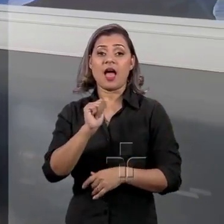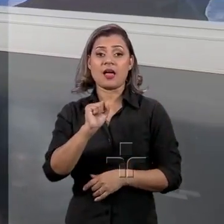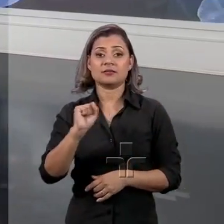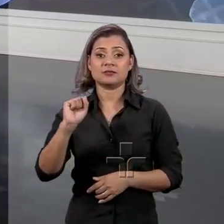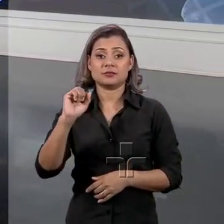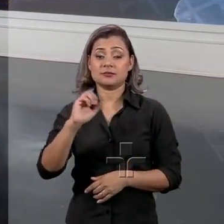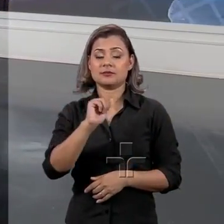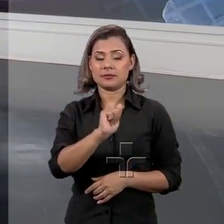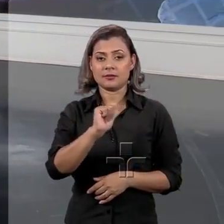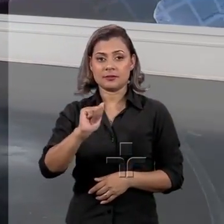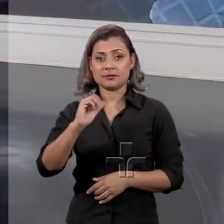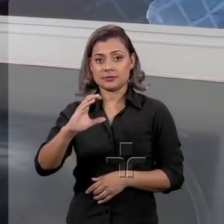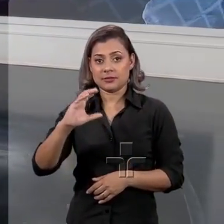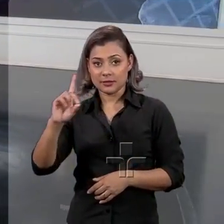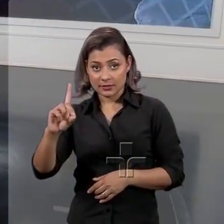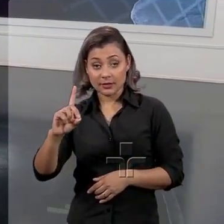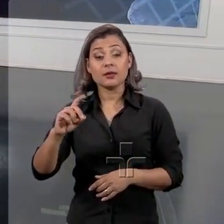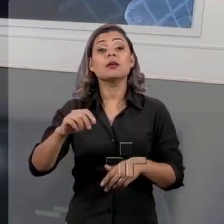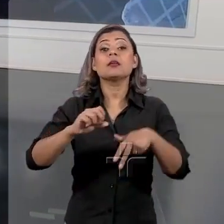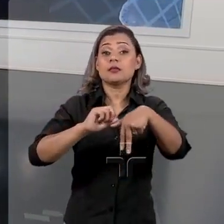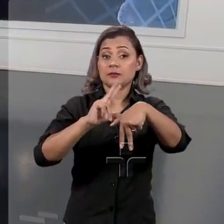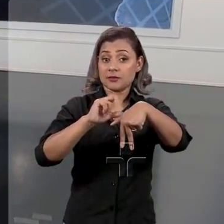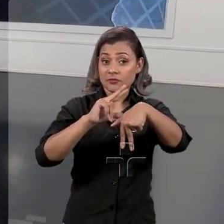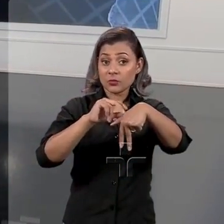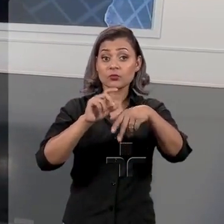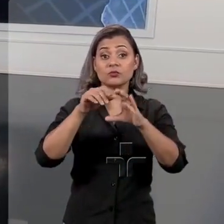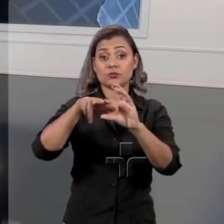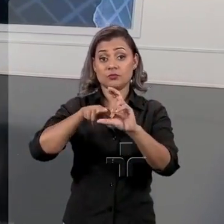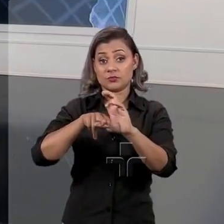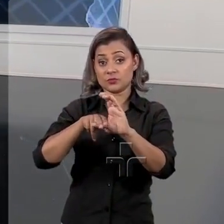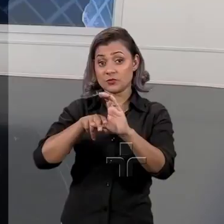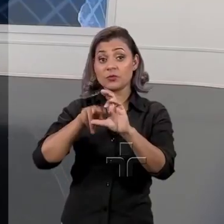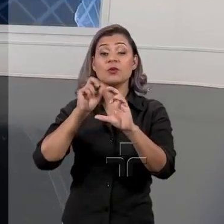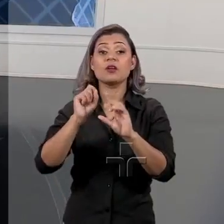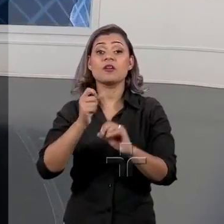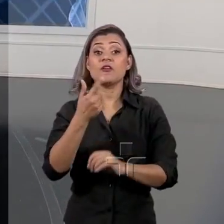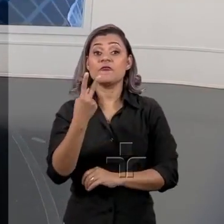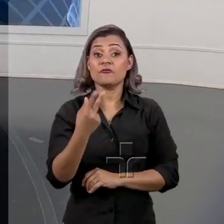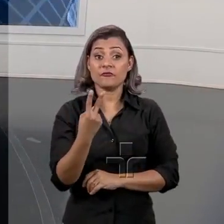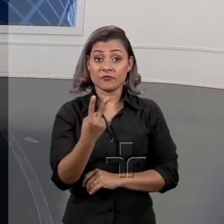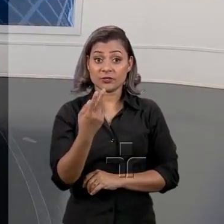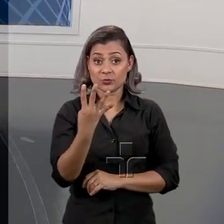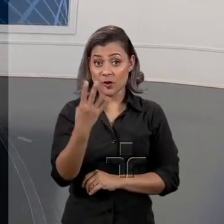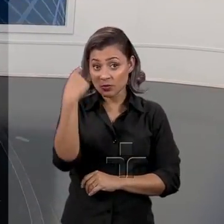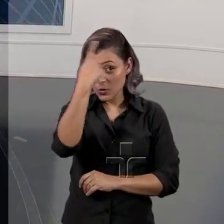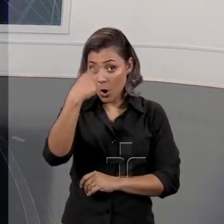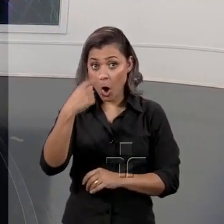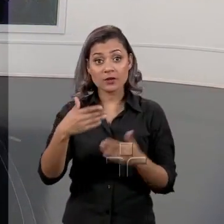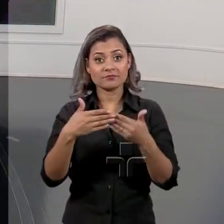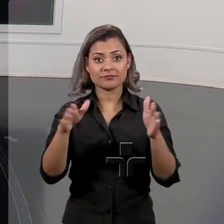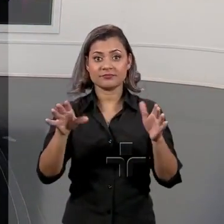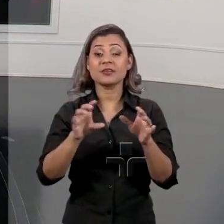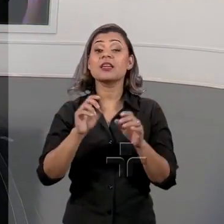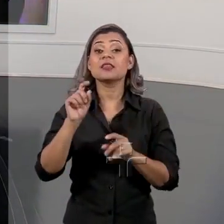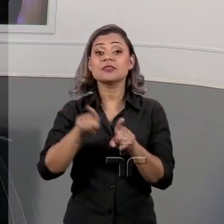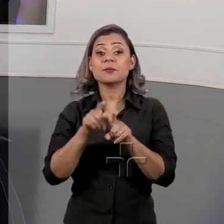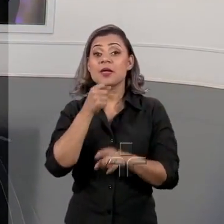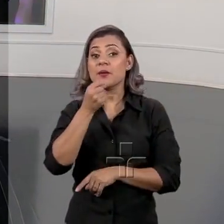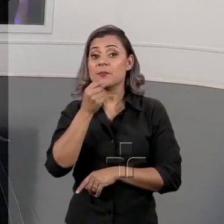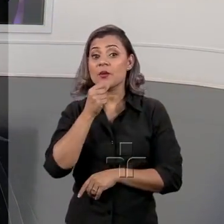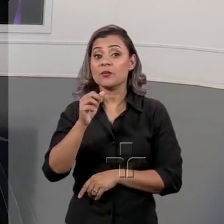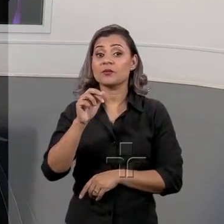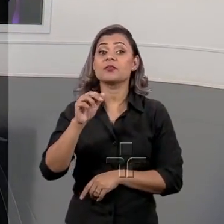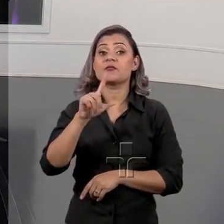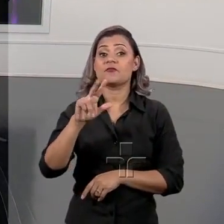TV Cultura, mais uma vez, é parceira da campanha, que vai ficar 24 horas no ar. E a repórter Vanessa Lorenzini está lá